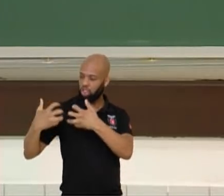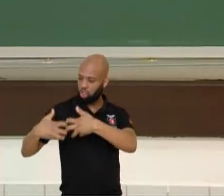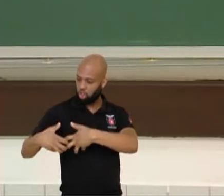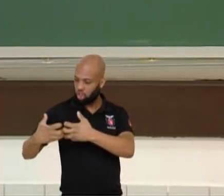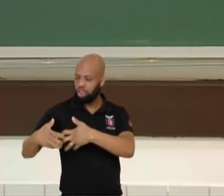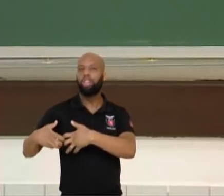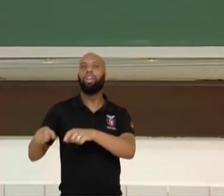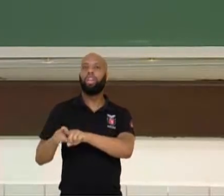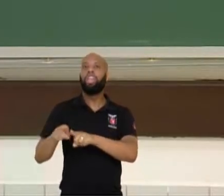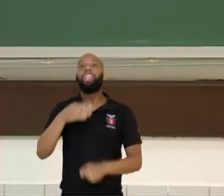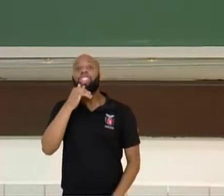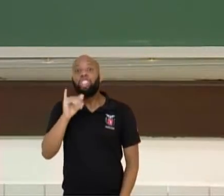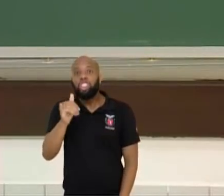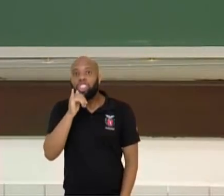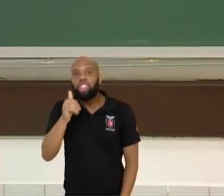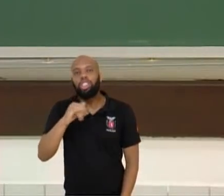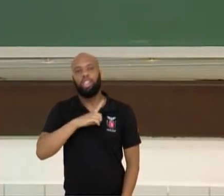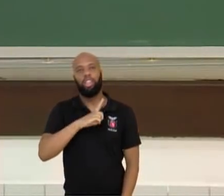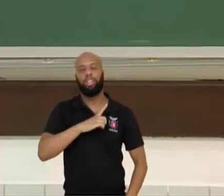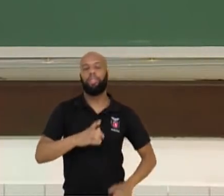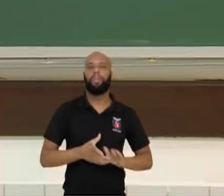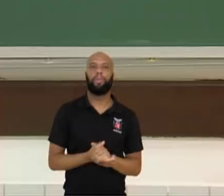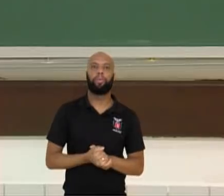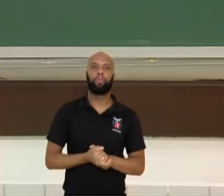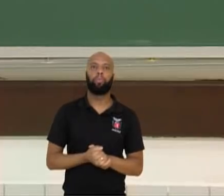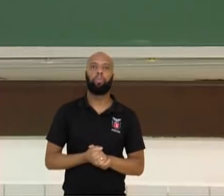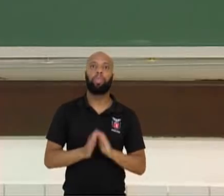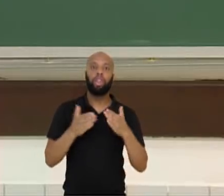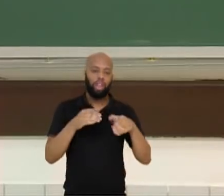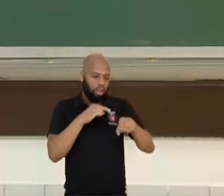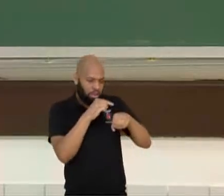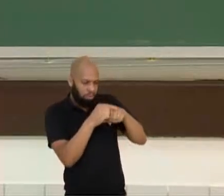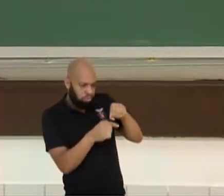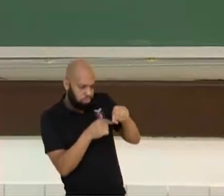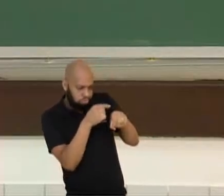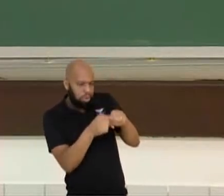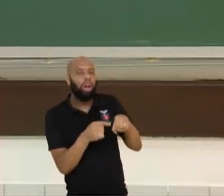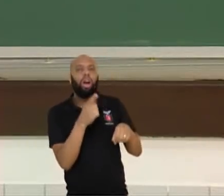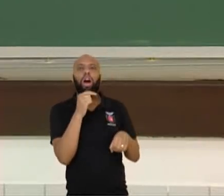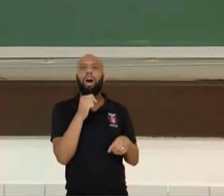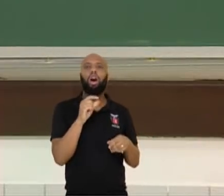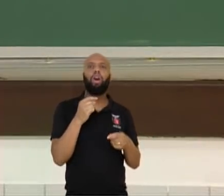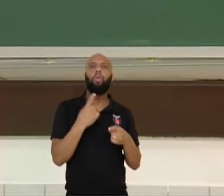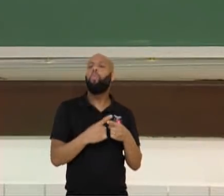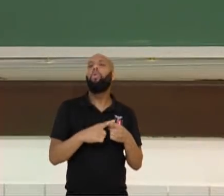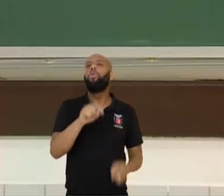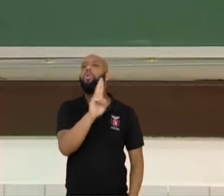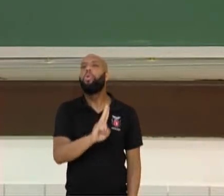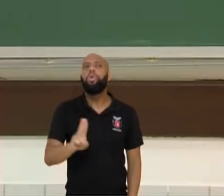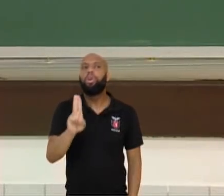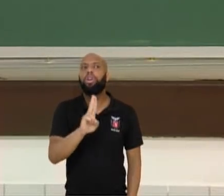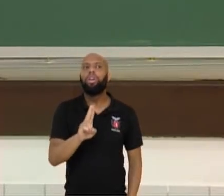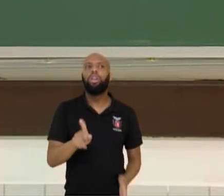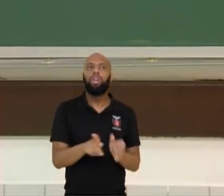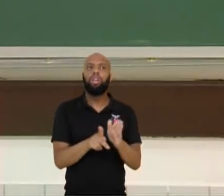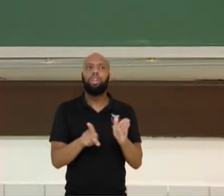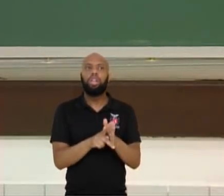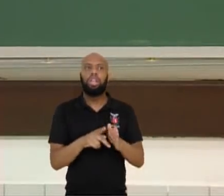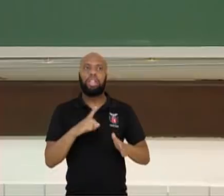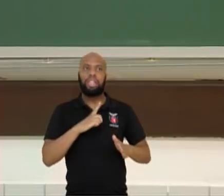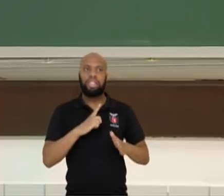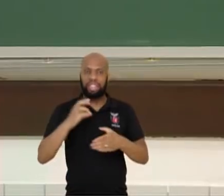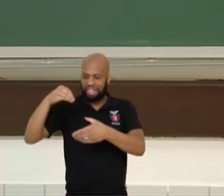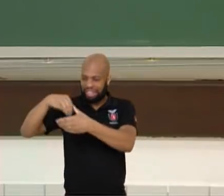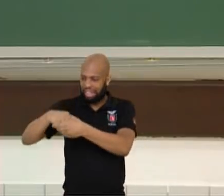vai gerar uma energia mecânica aqui. Esses moinhos, eles eram usados principalmente, gente, para moer grãos, tá? Então, aqui